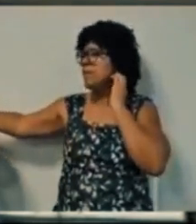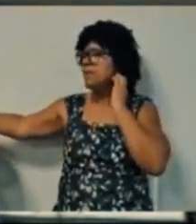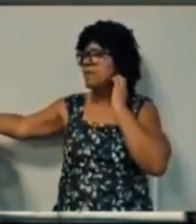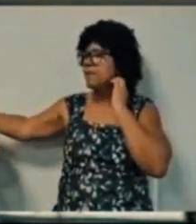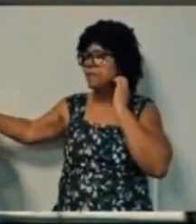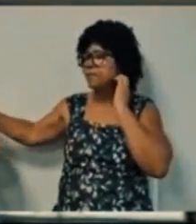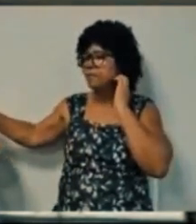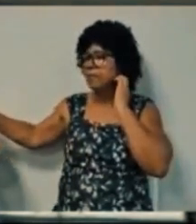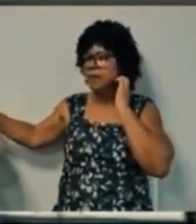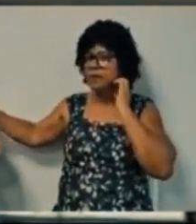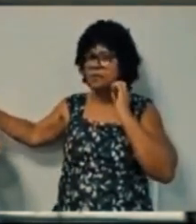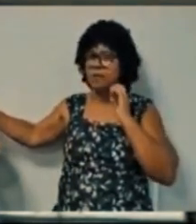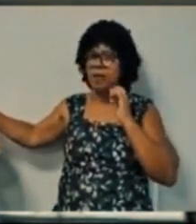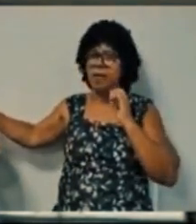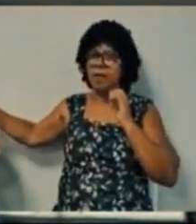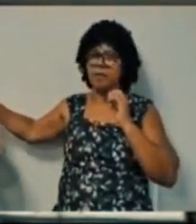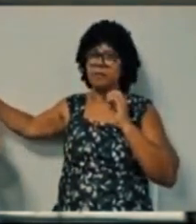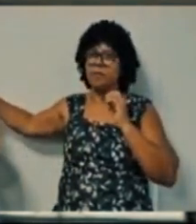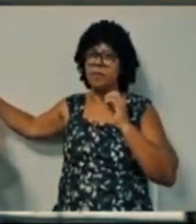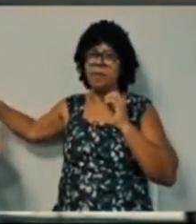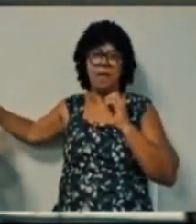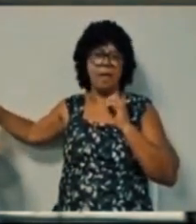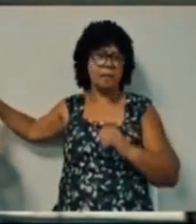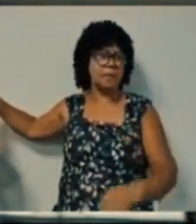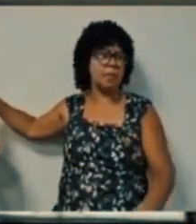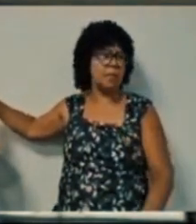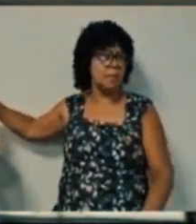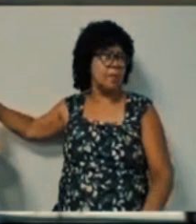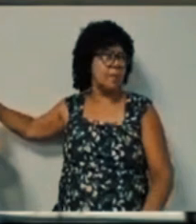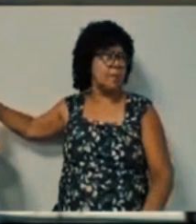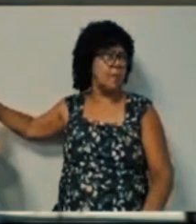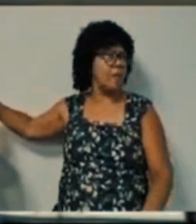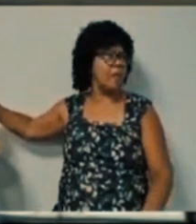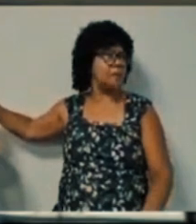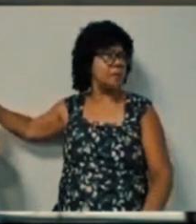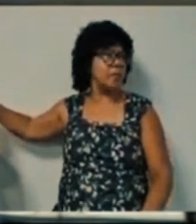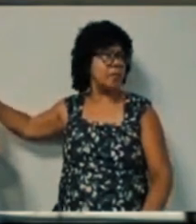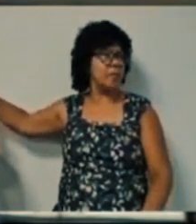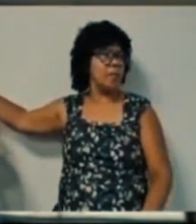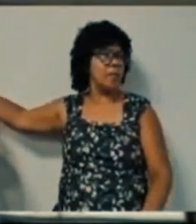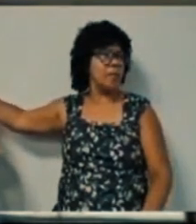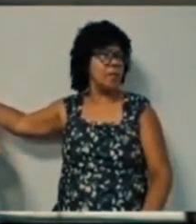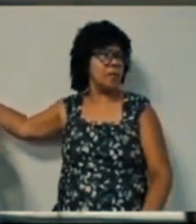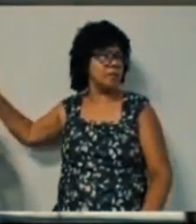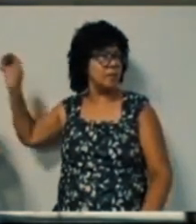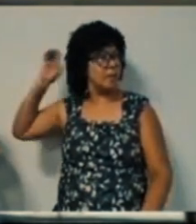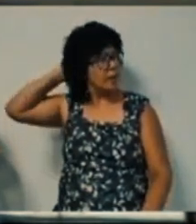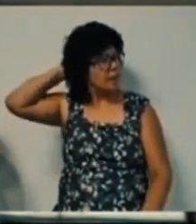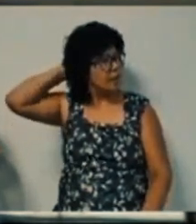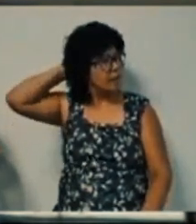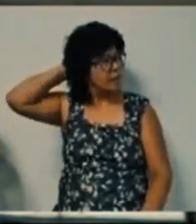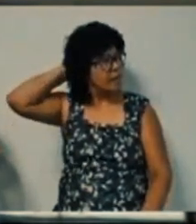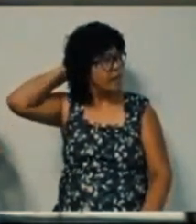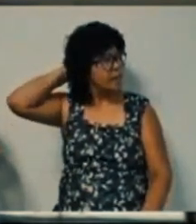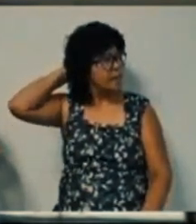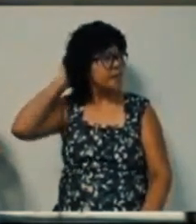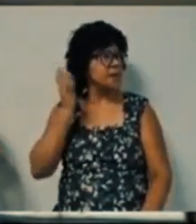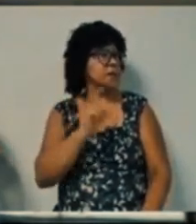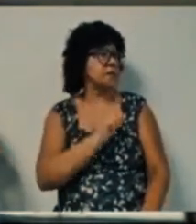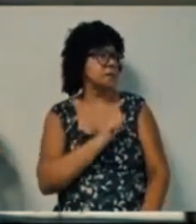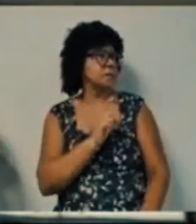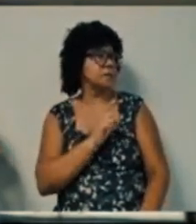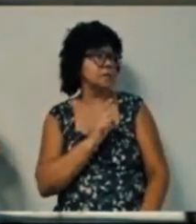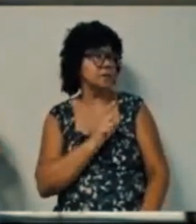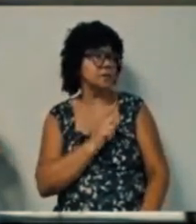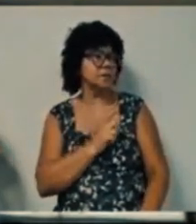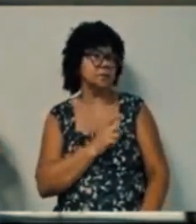estudo, e que ele não usava aquele ambiente das 11 da manhã às 4 da tarde. E ele disse: olha, se tu